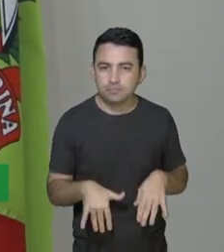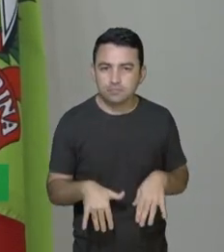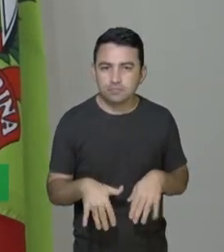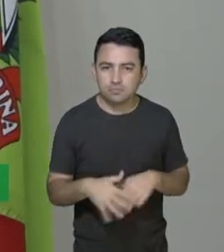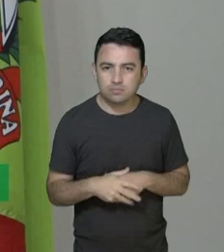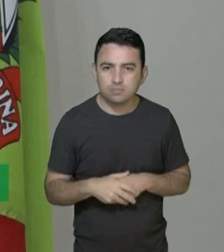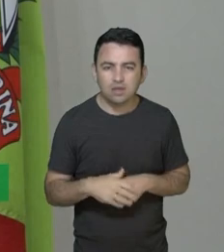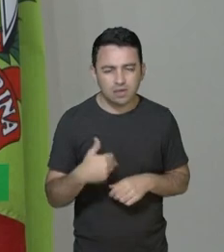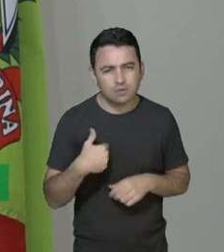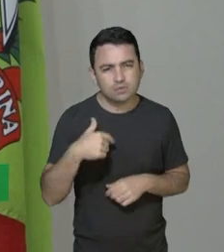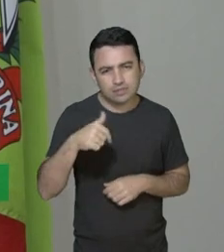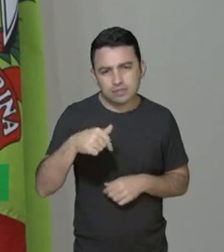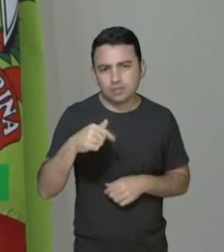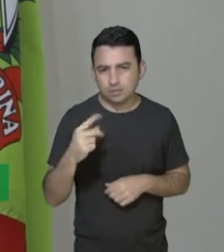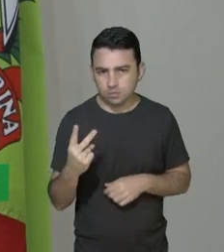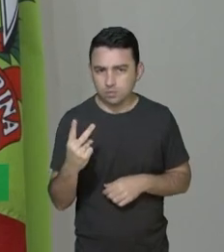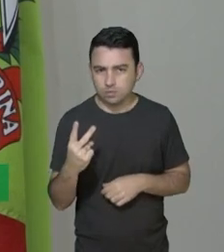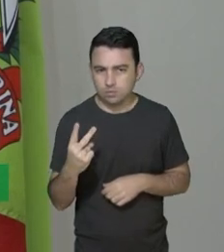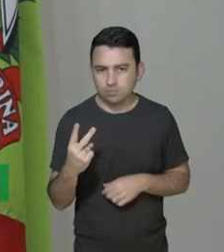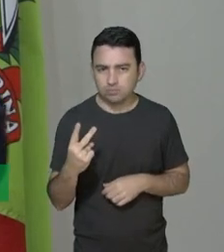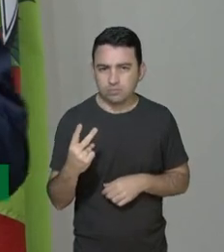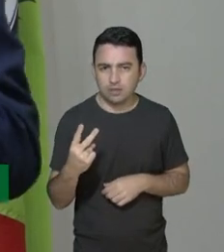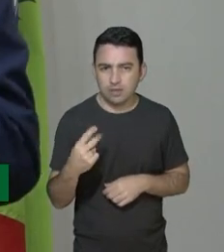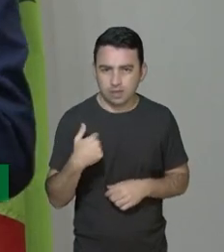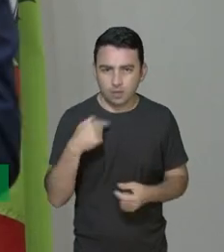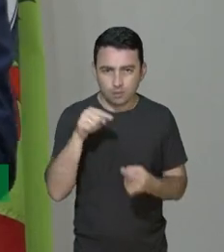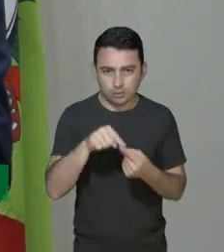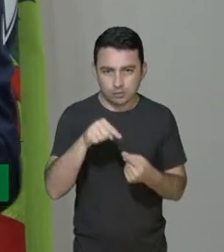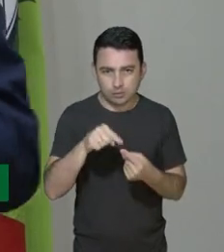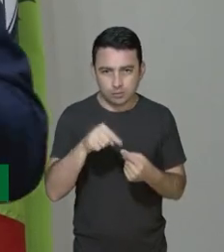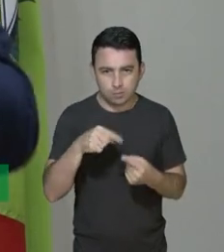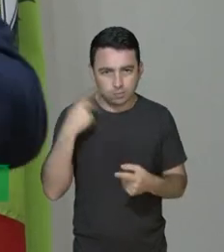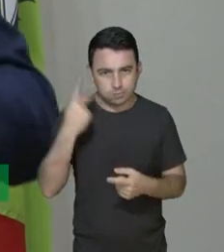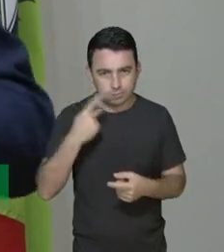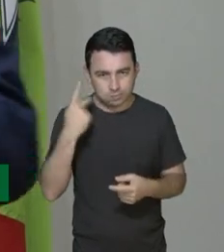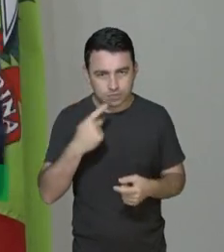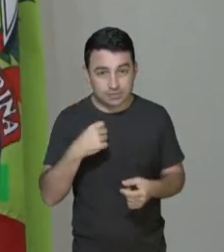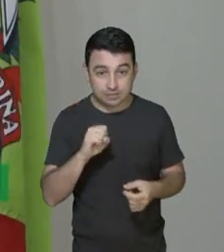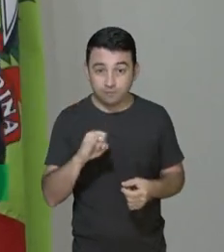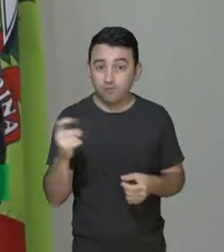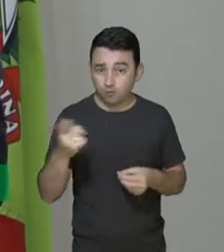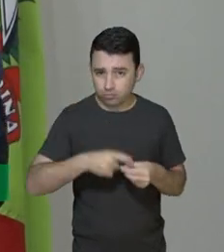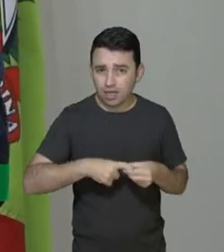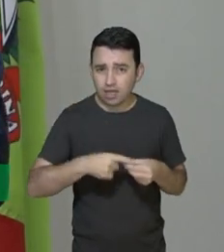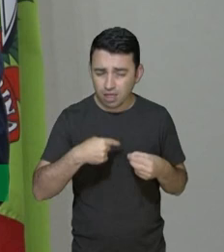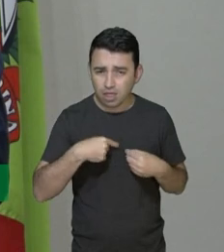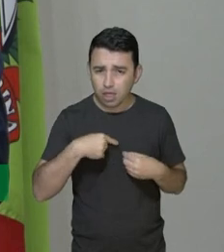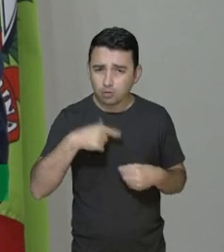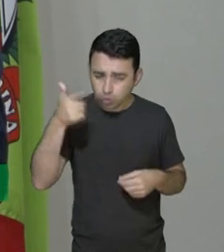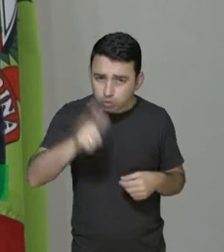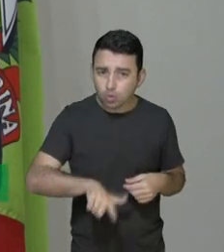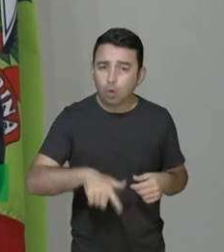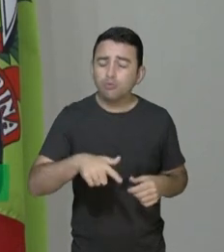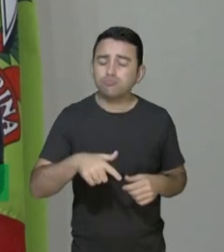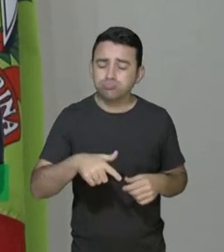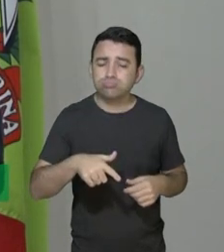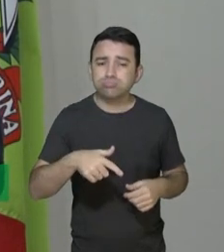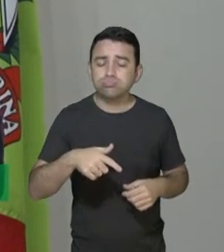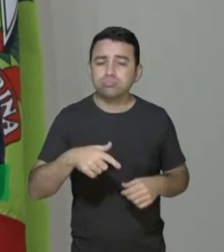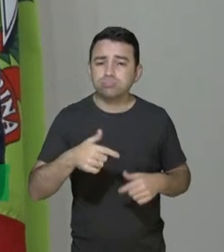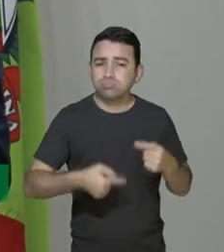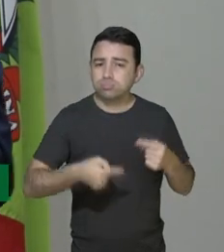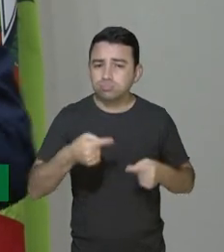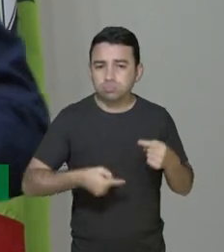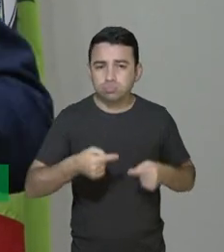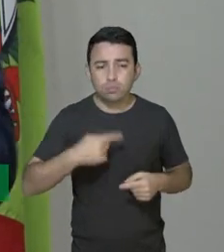estou com 72, mas se a missão de político voltar, vamos para a luta novamente. Porque político